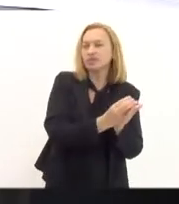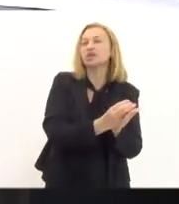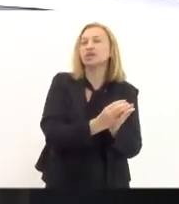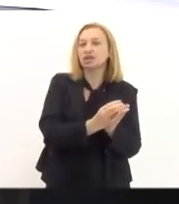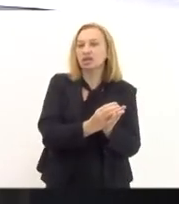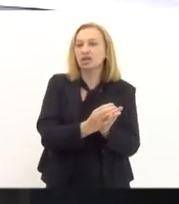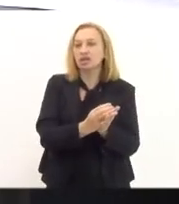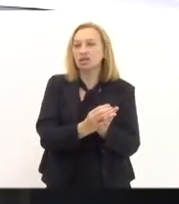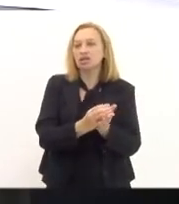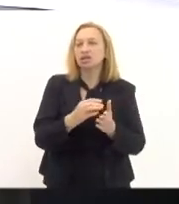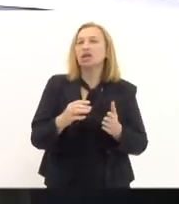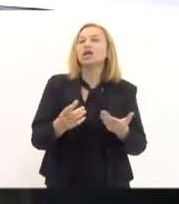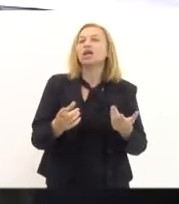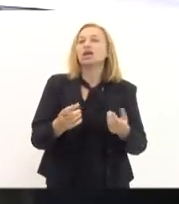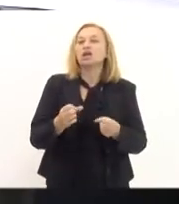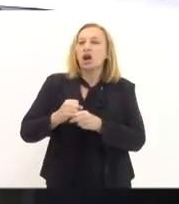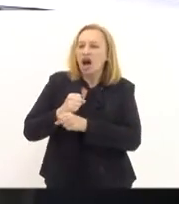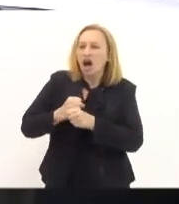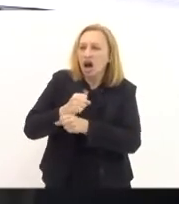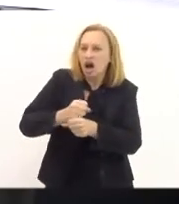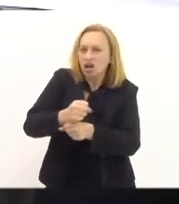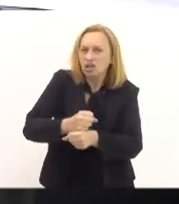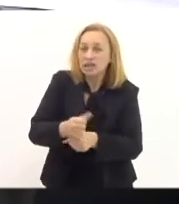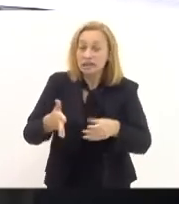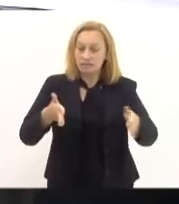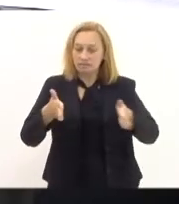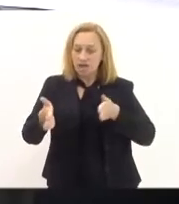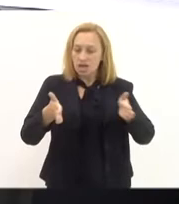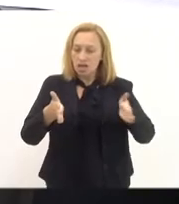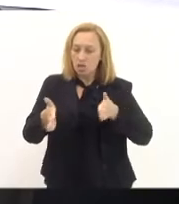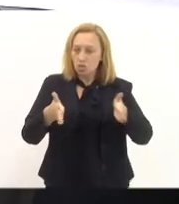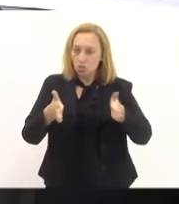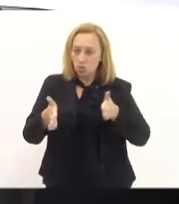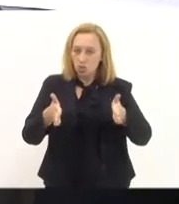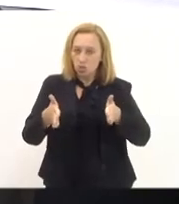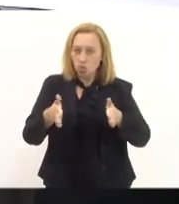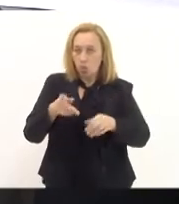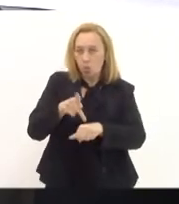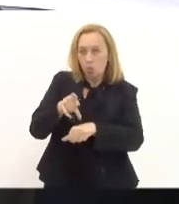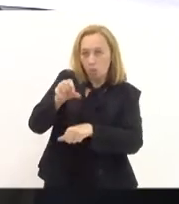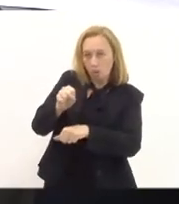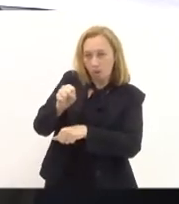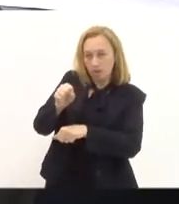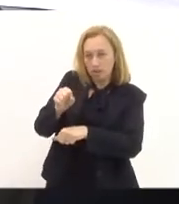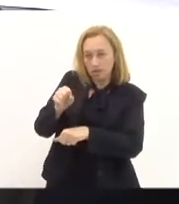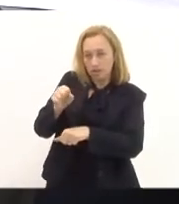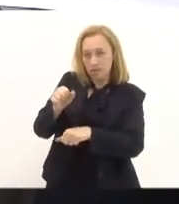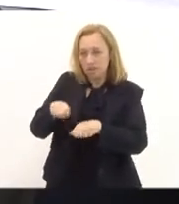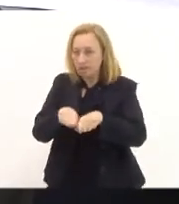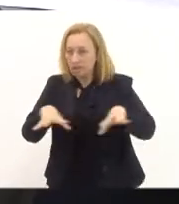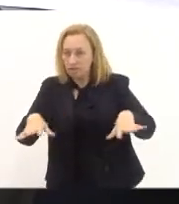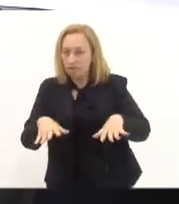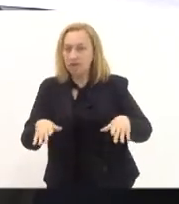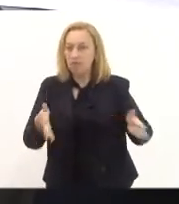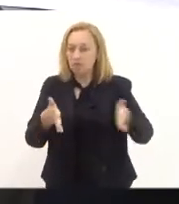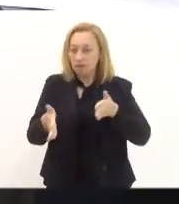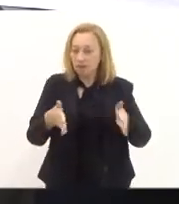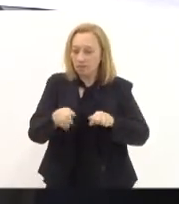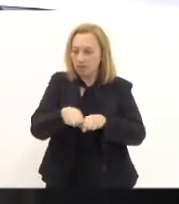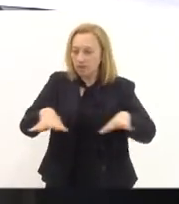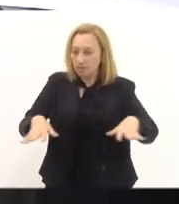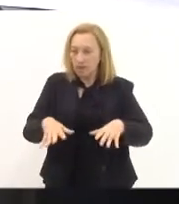anos e possivelmente esse período pós pandemia e o período pandêmico